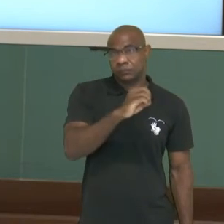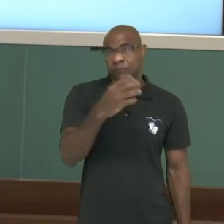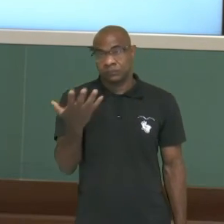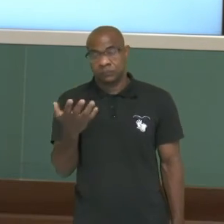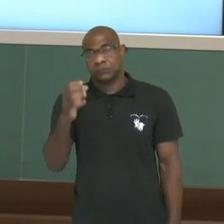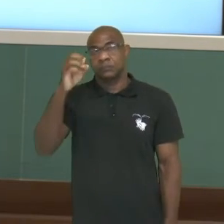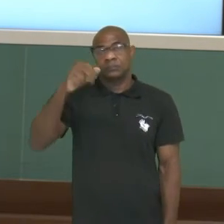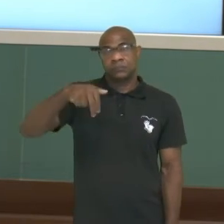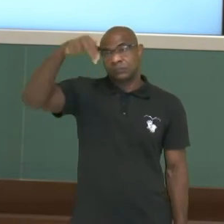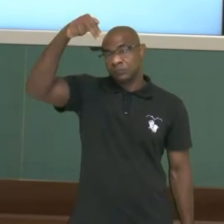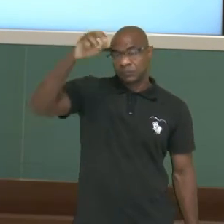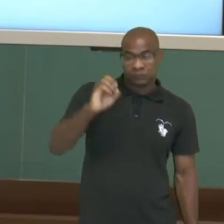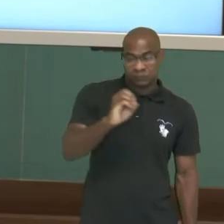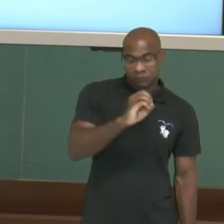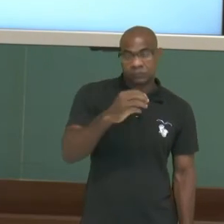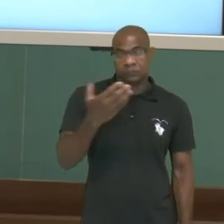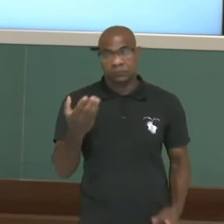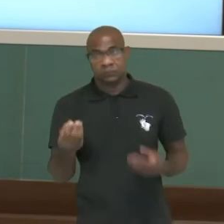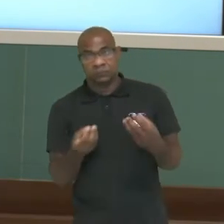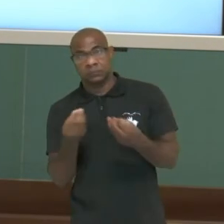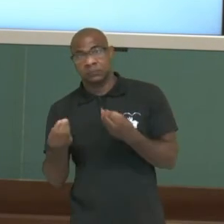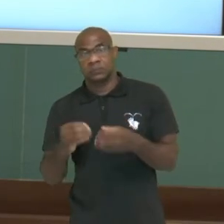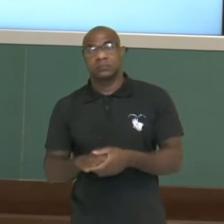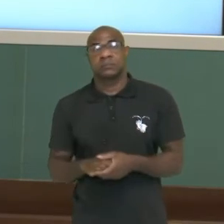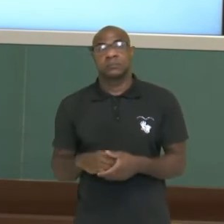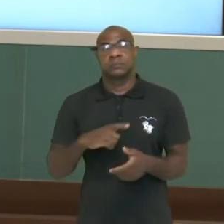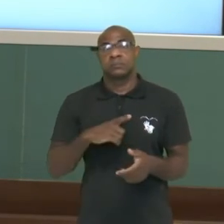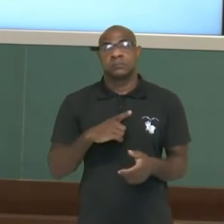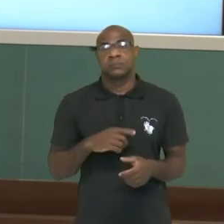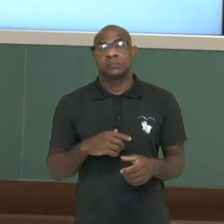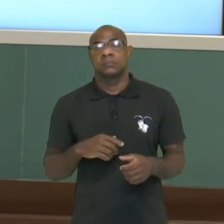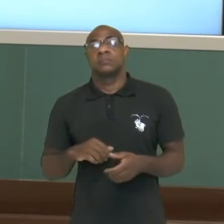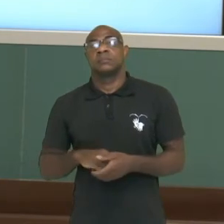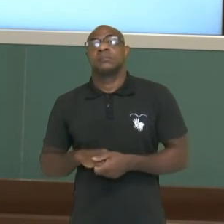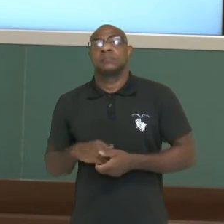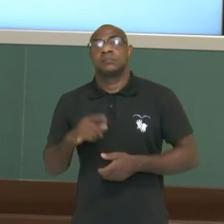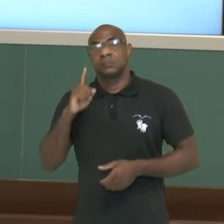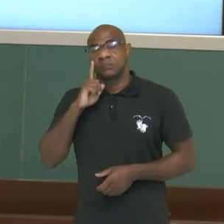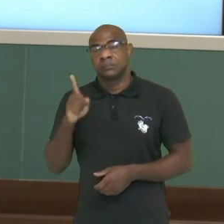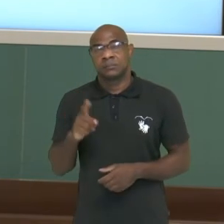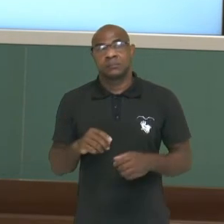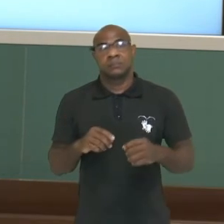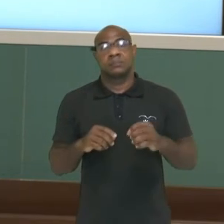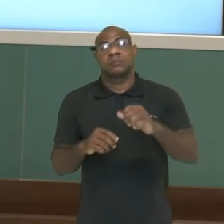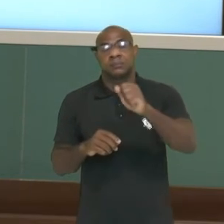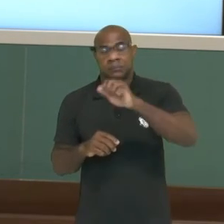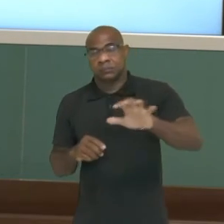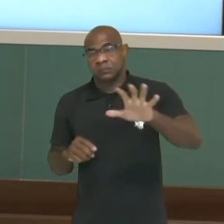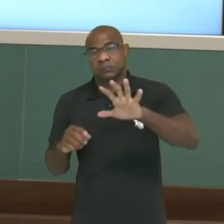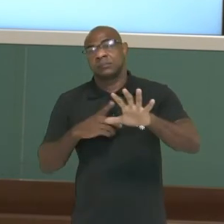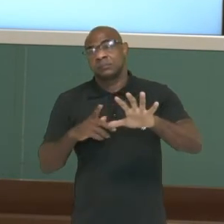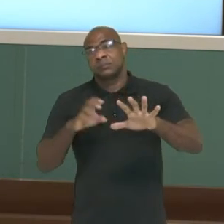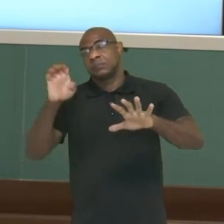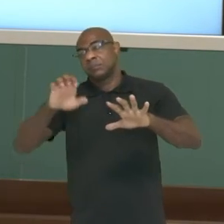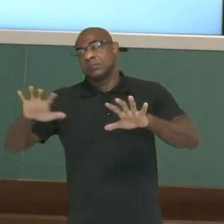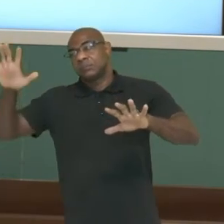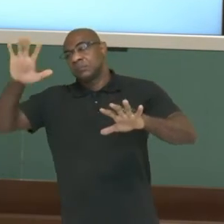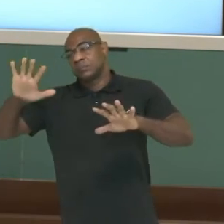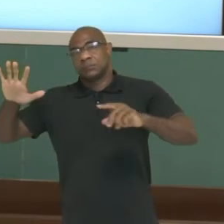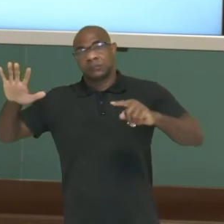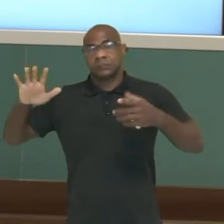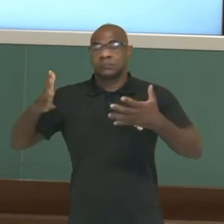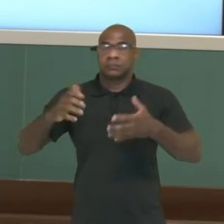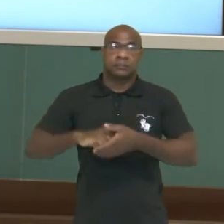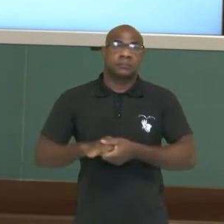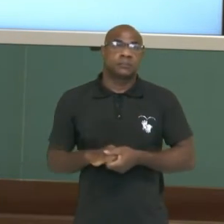mapa mundi, né? Então, essa rota aí da Ásia em direção à Europa ou à América. E também ao contrário,